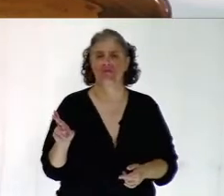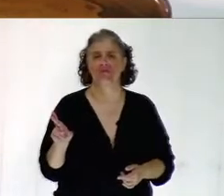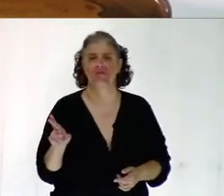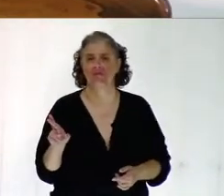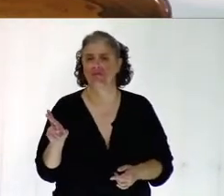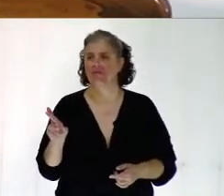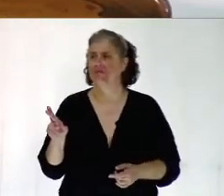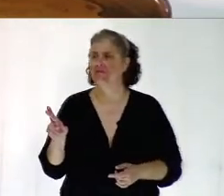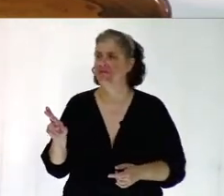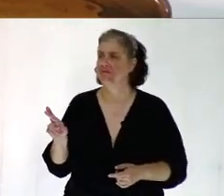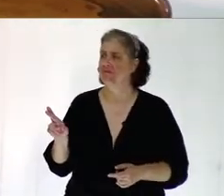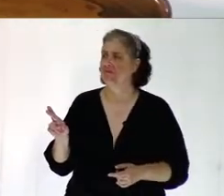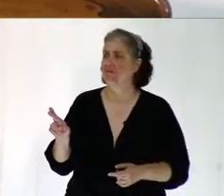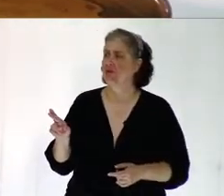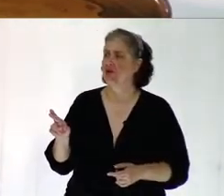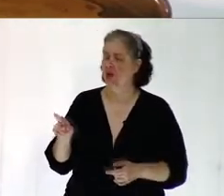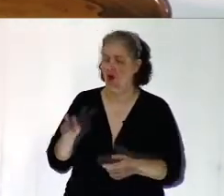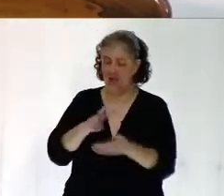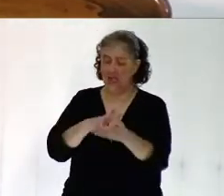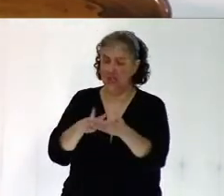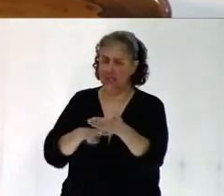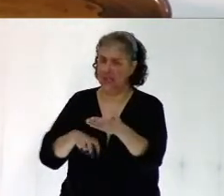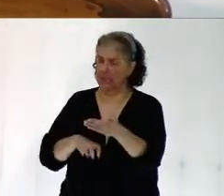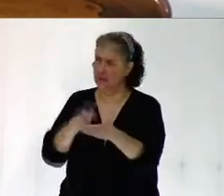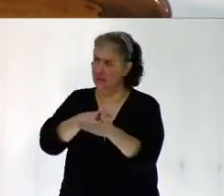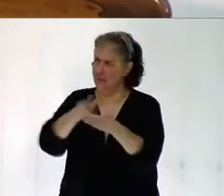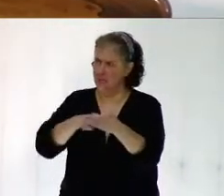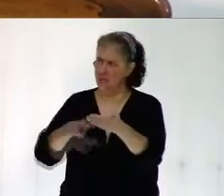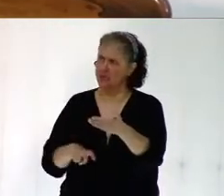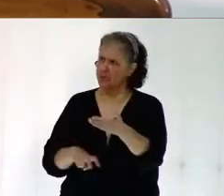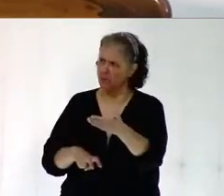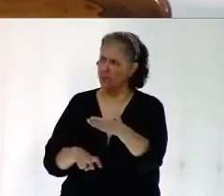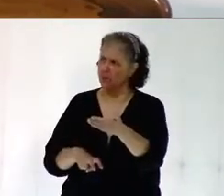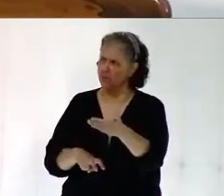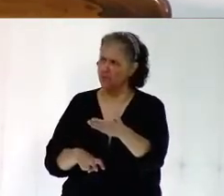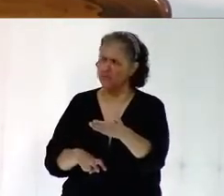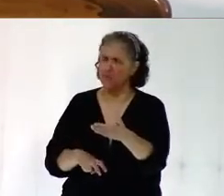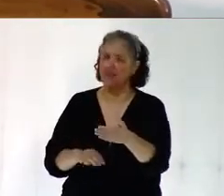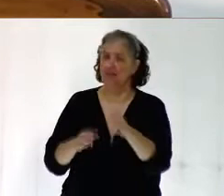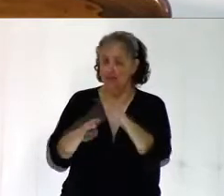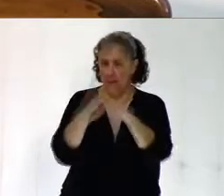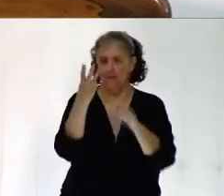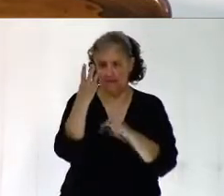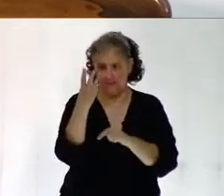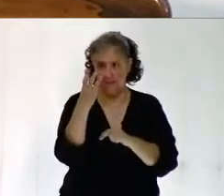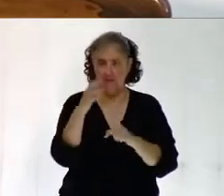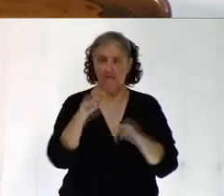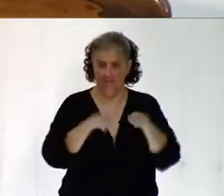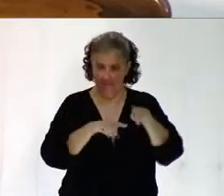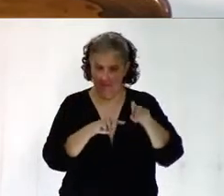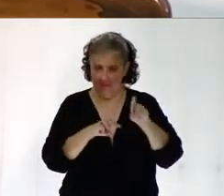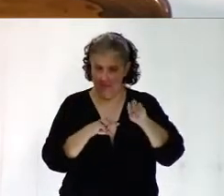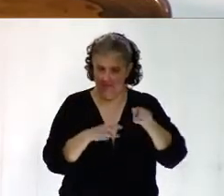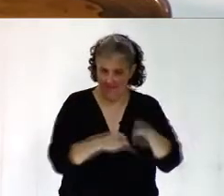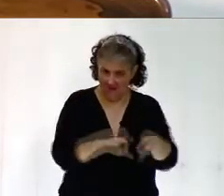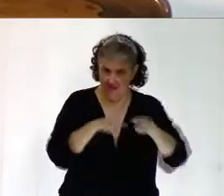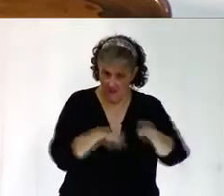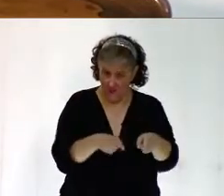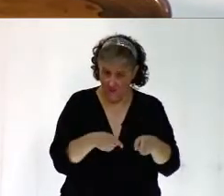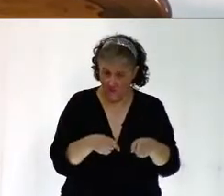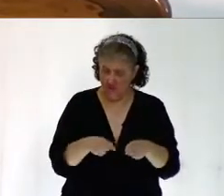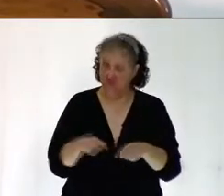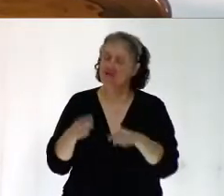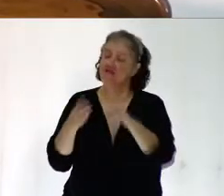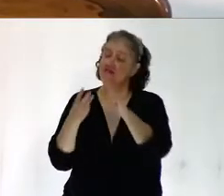diz está escrito ele vai usar essas três vezes nas três tentações impor três